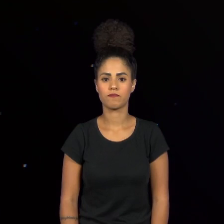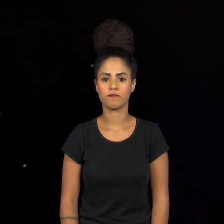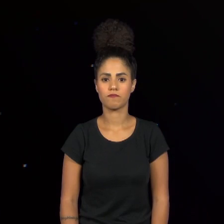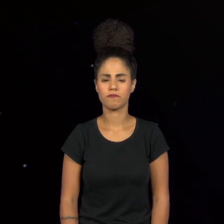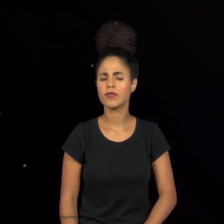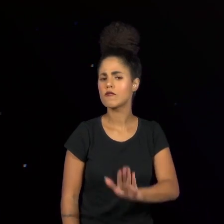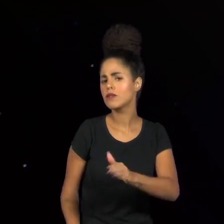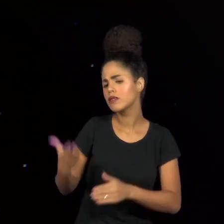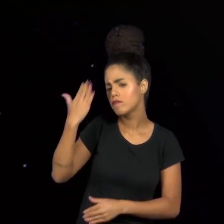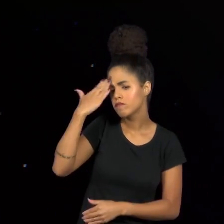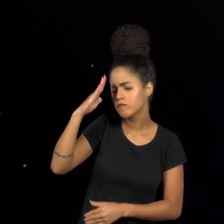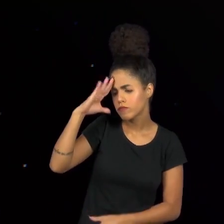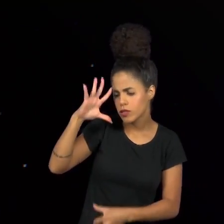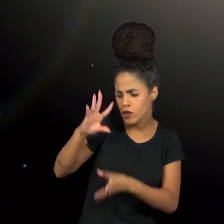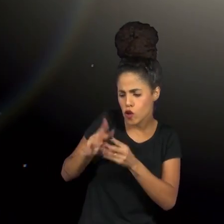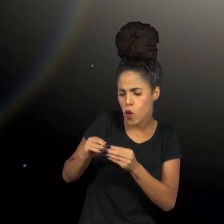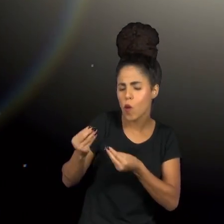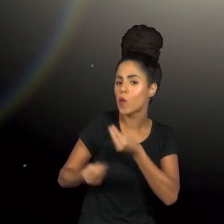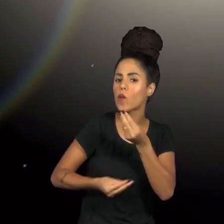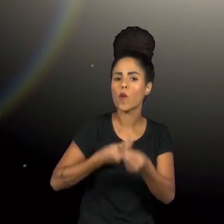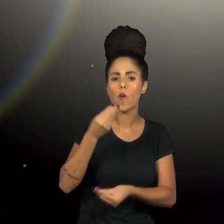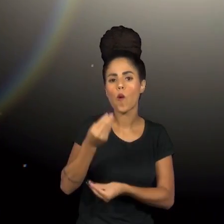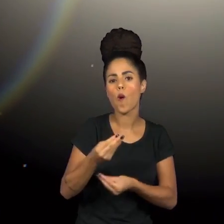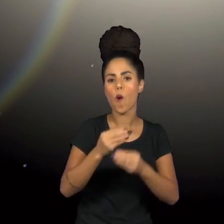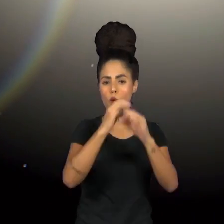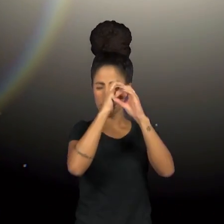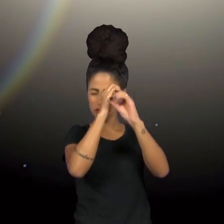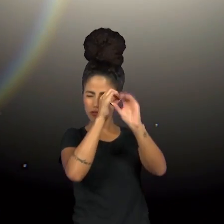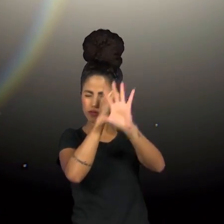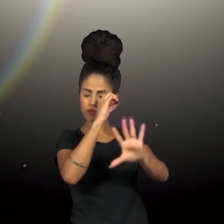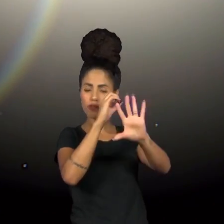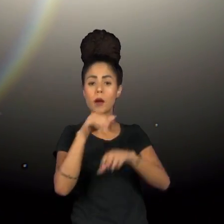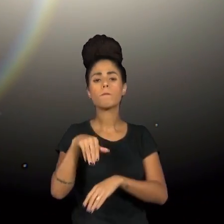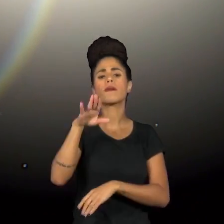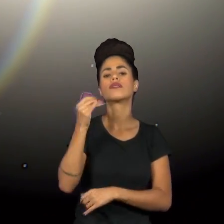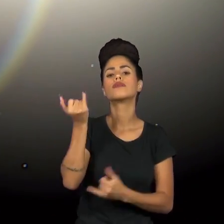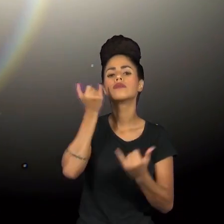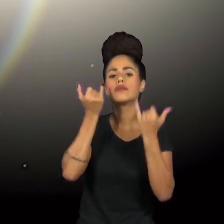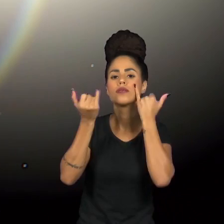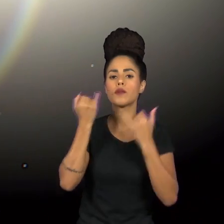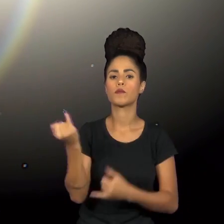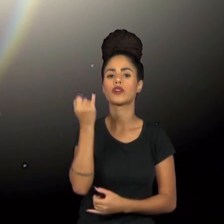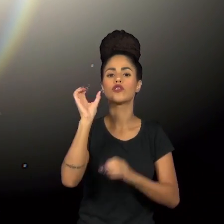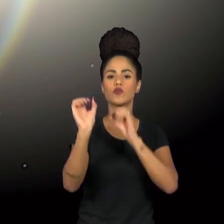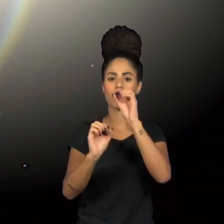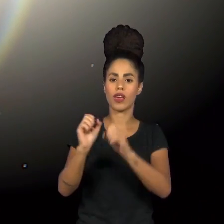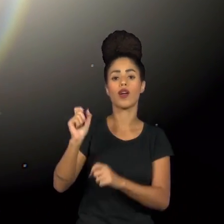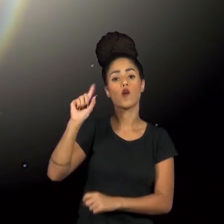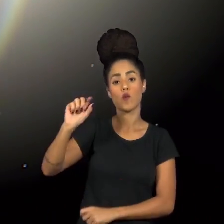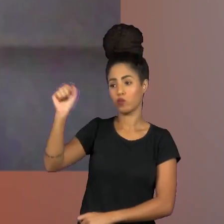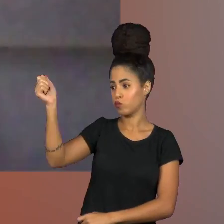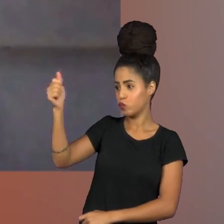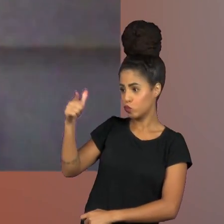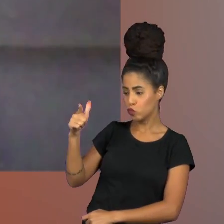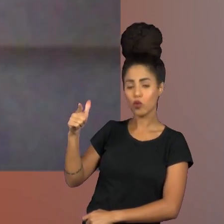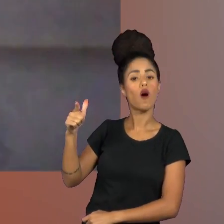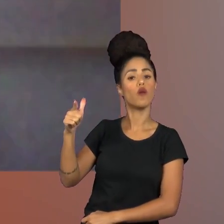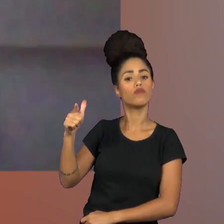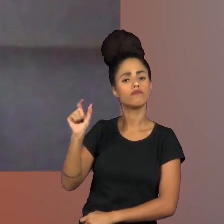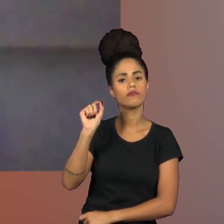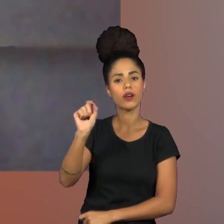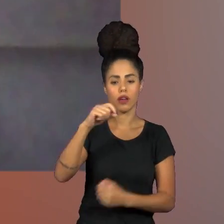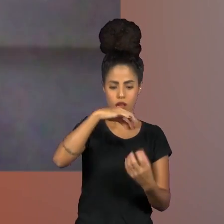Para entender o meio ambiente, a observação mais importante é a do sistema solar. O